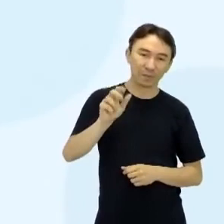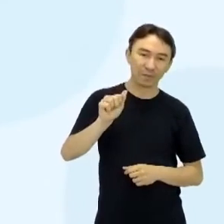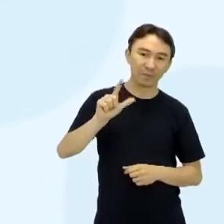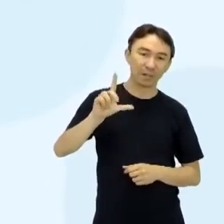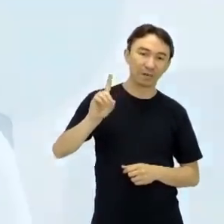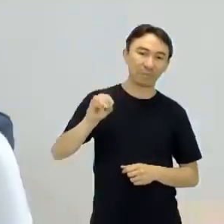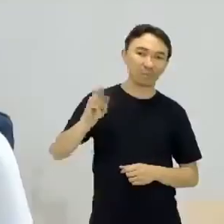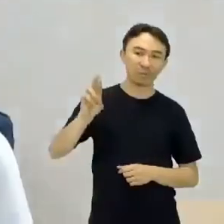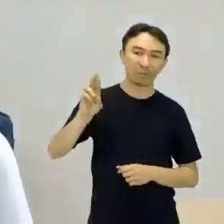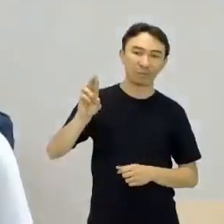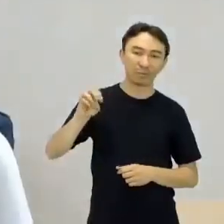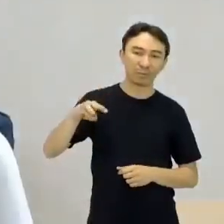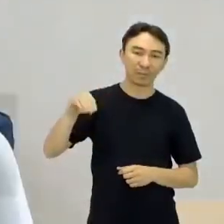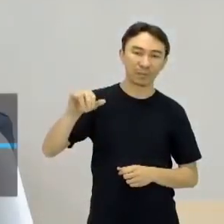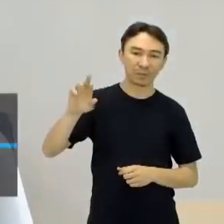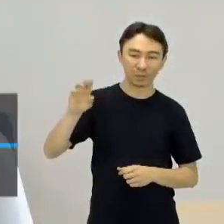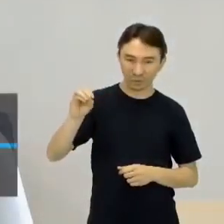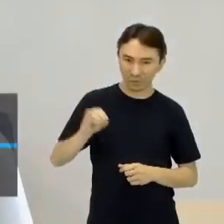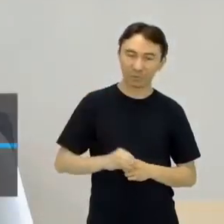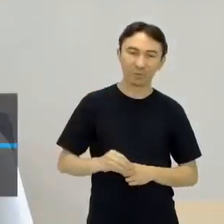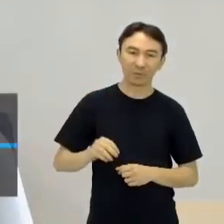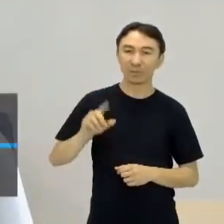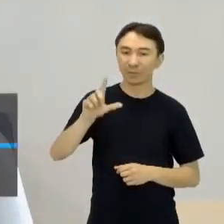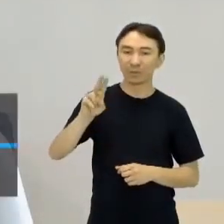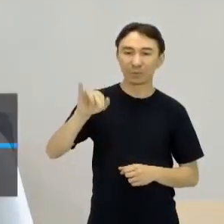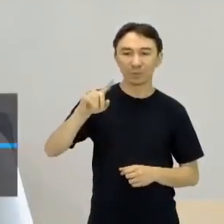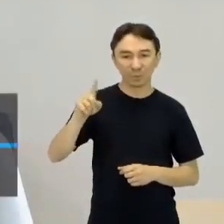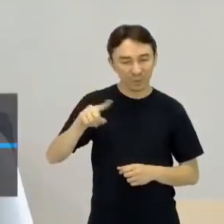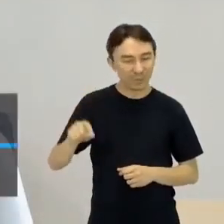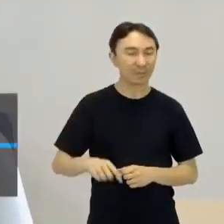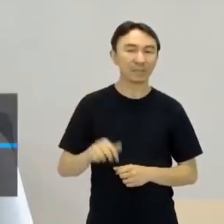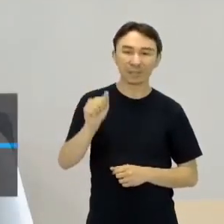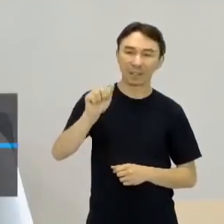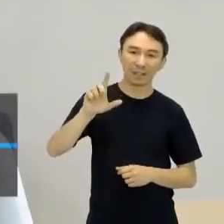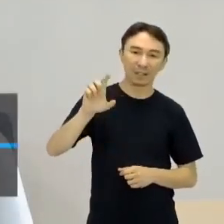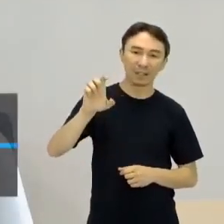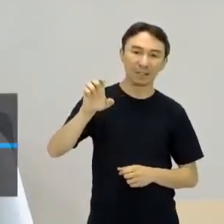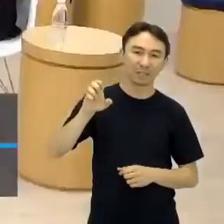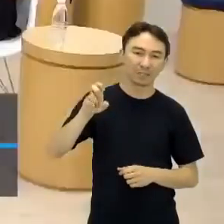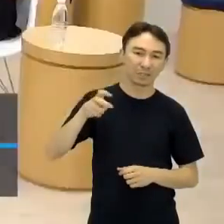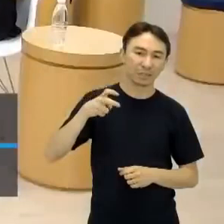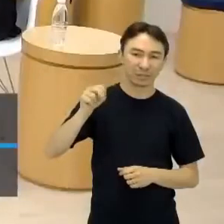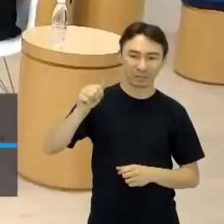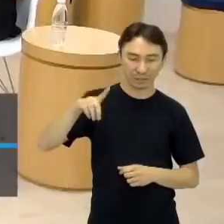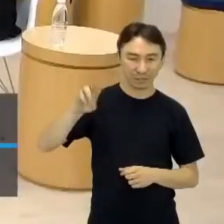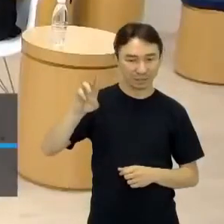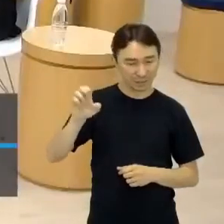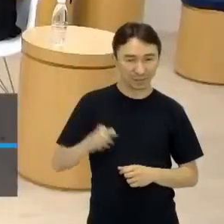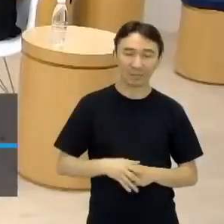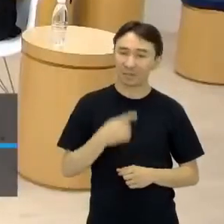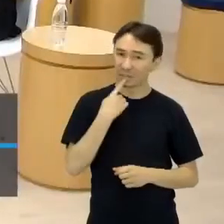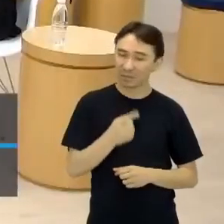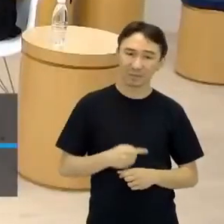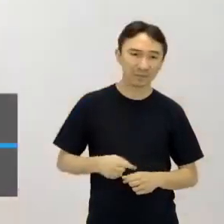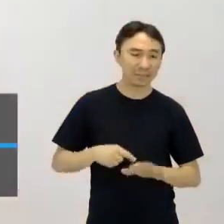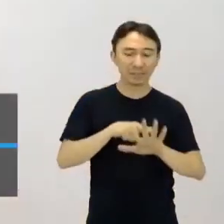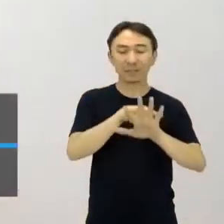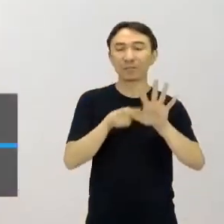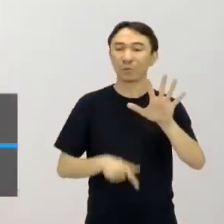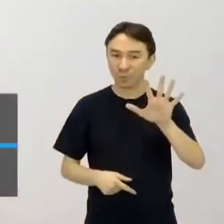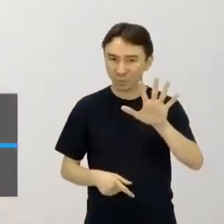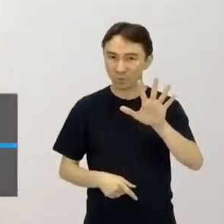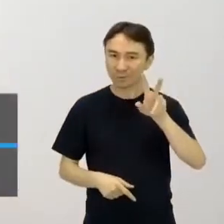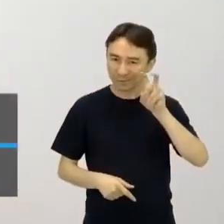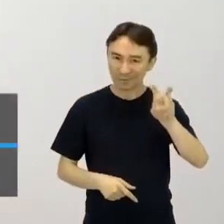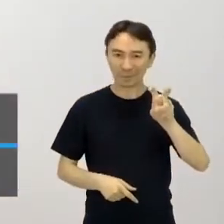professor Luiz Giovanni, eu acho que é isso. Alexandre está dizendo aqui, ó, 5. 5 pedaços iguais. Isso Muito mesmo. bem. Se a